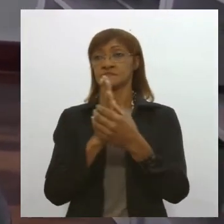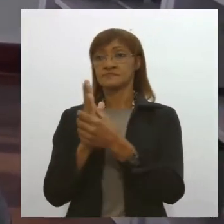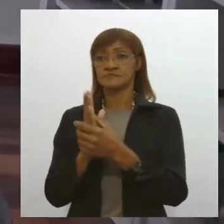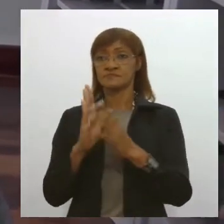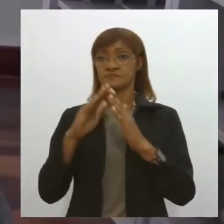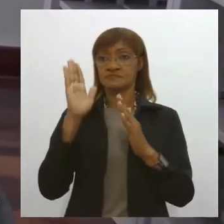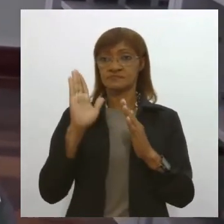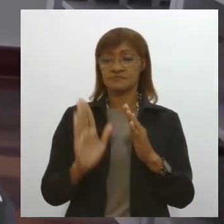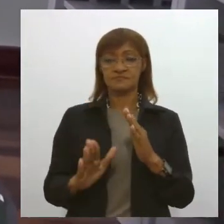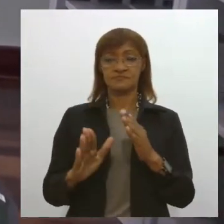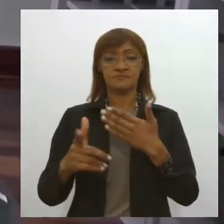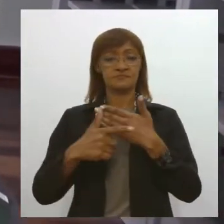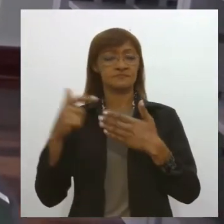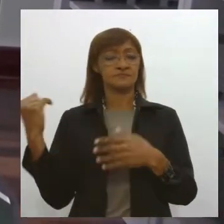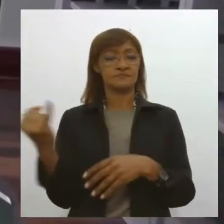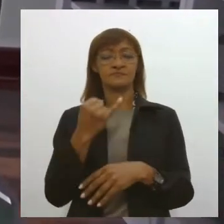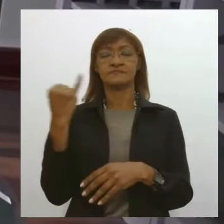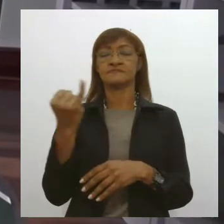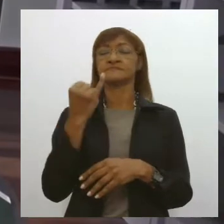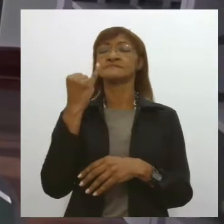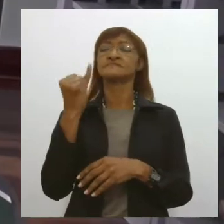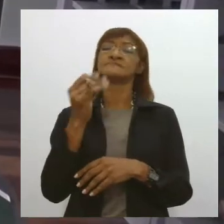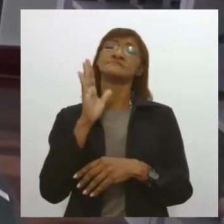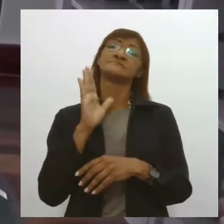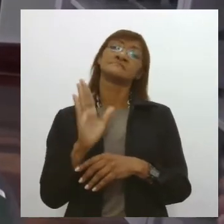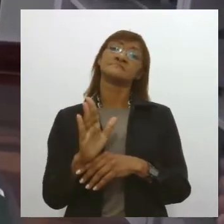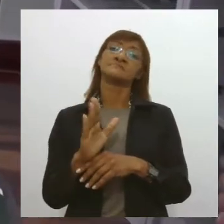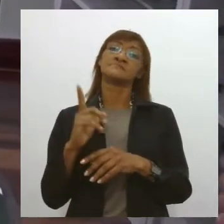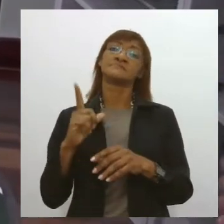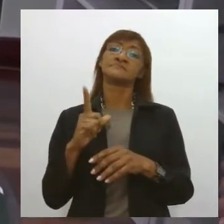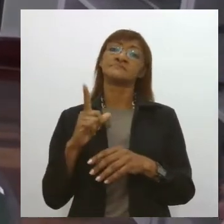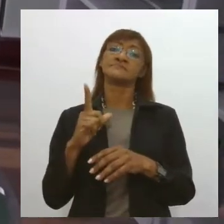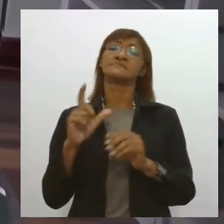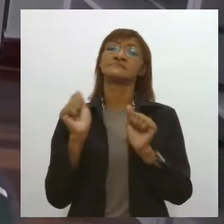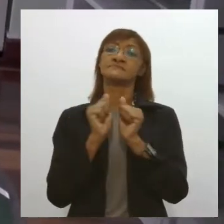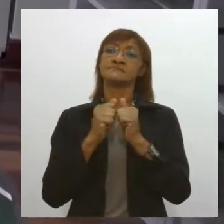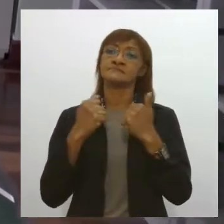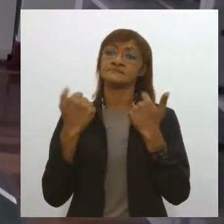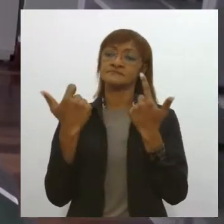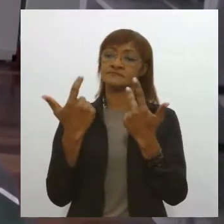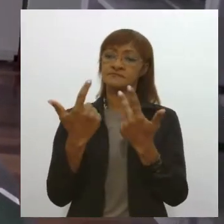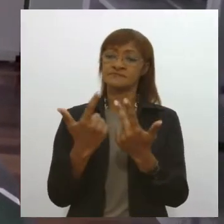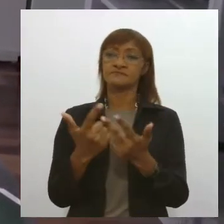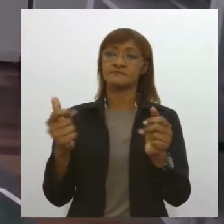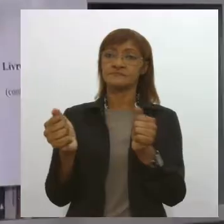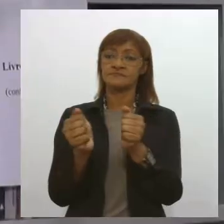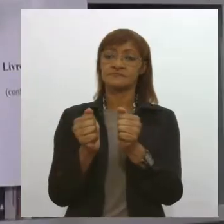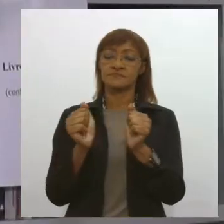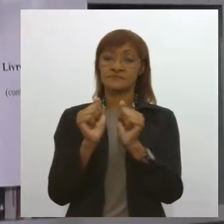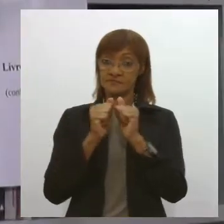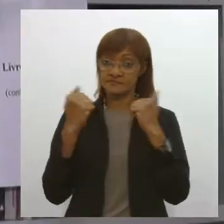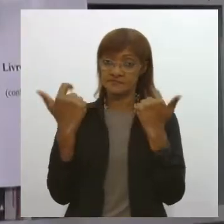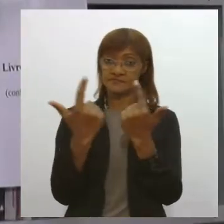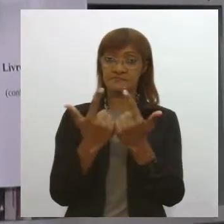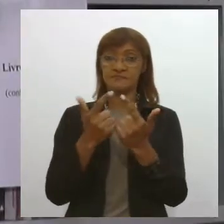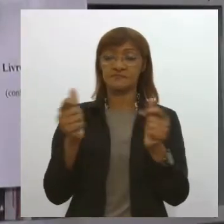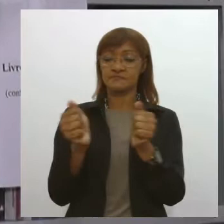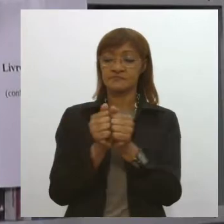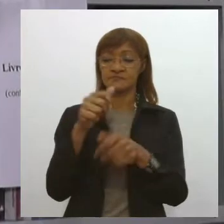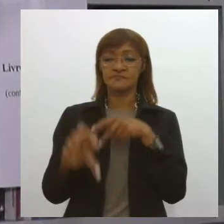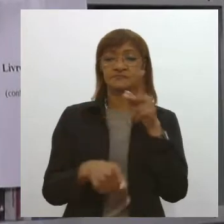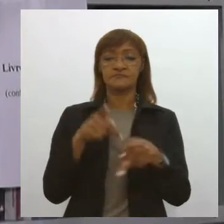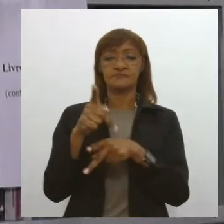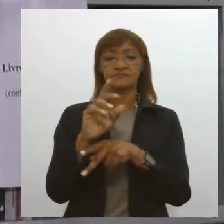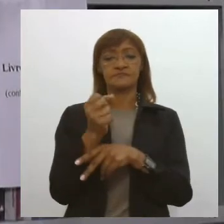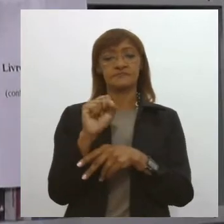também cumpre um papel importante na missão de aproximar o Poder Legislativo e a população sergipana. Como nós integramos aqui a estrutura